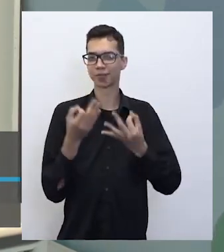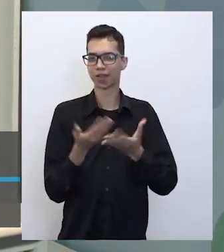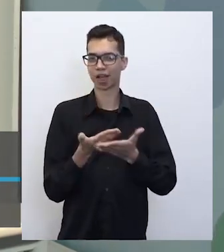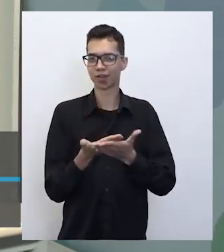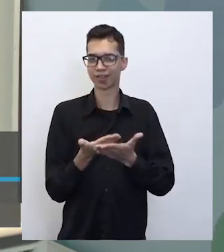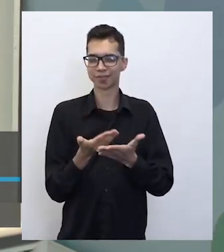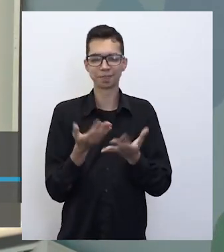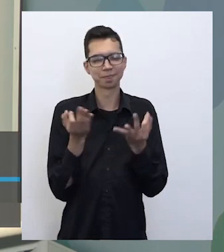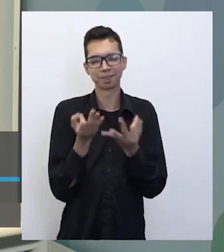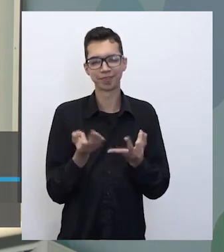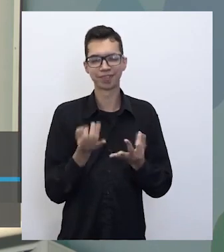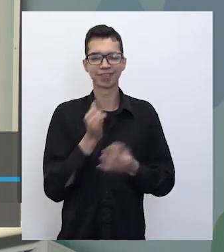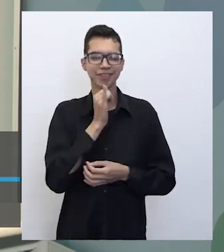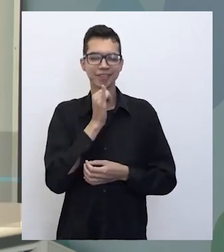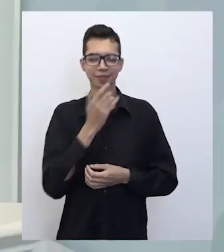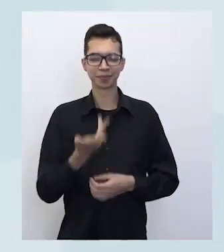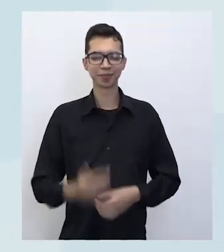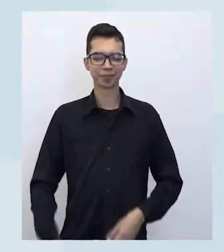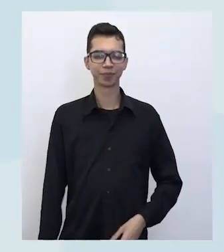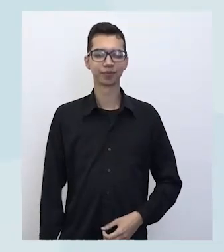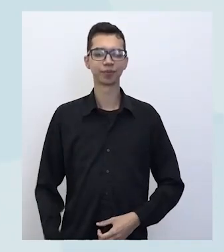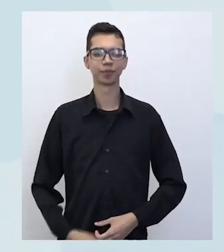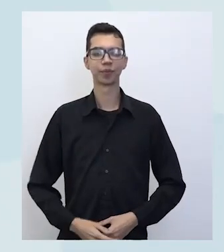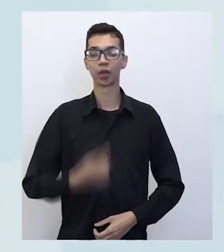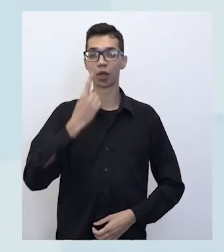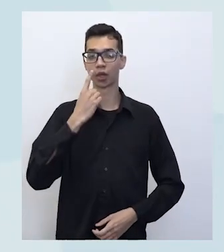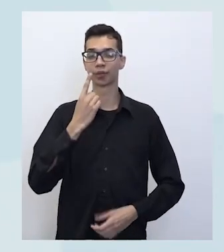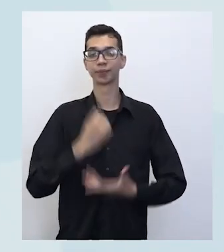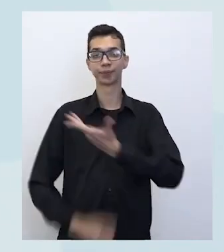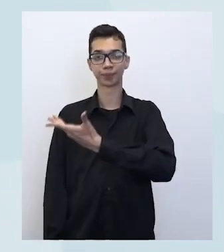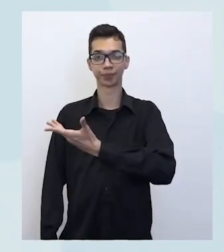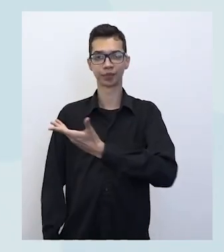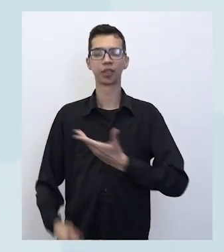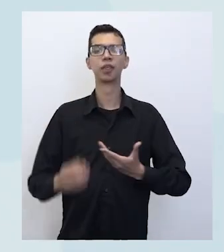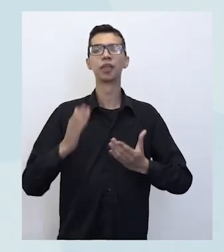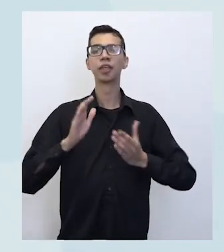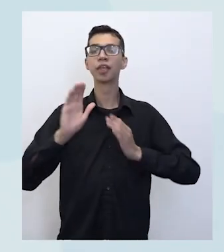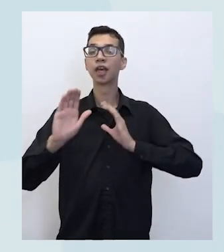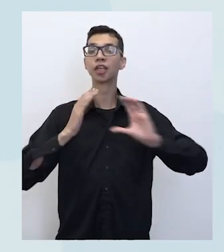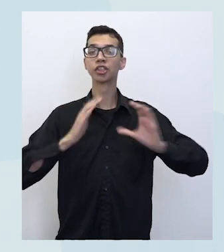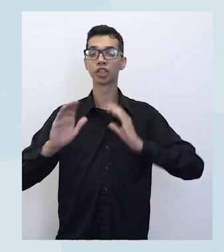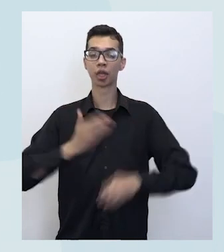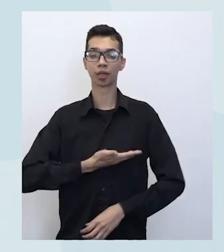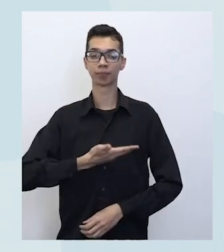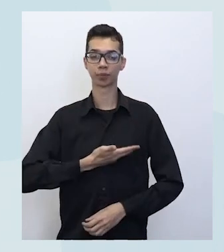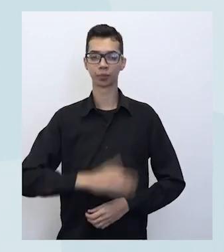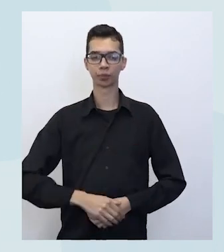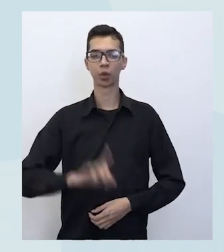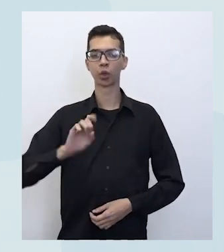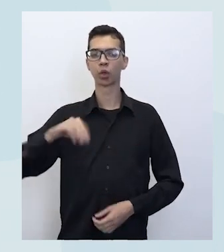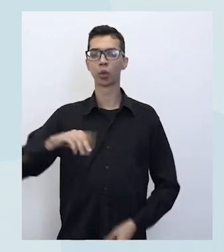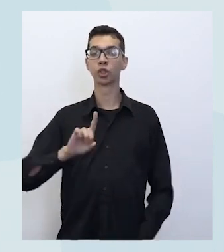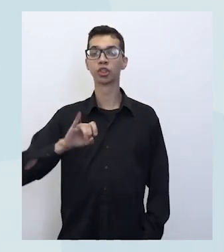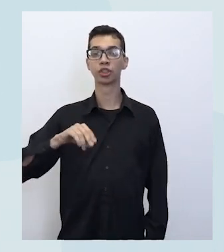aqui. Vamos lá, então. Eu vou colocar na tela uma cantiga de amigo. Vou ler para vocês, a cantiga de amigo de Dom Diniz. Ai